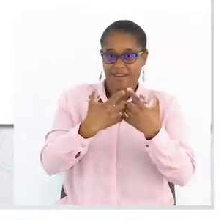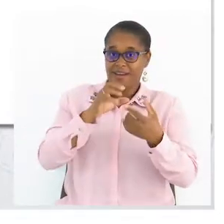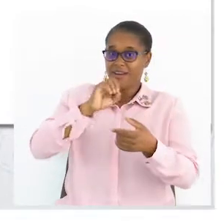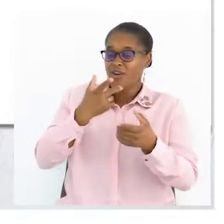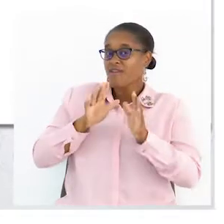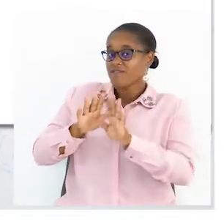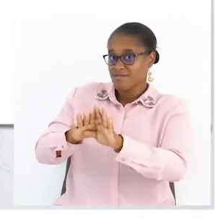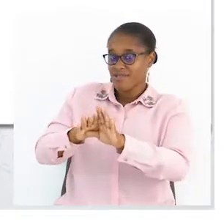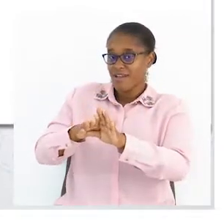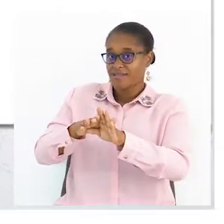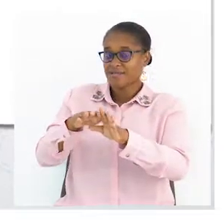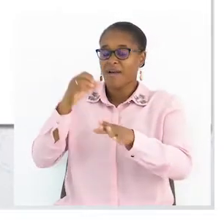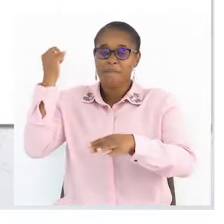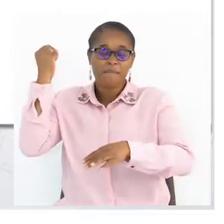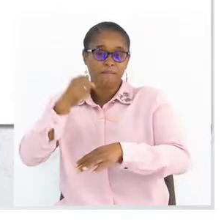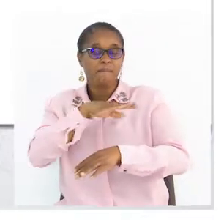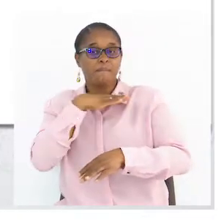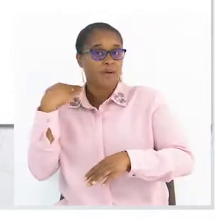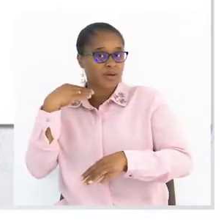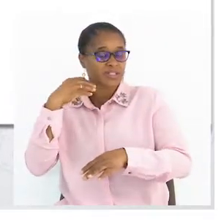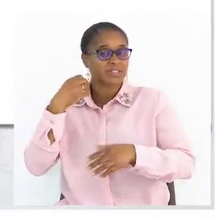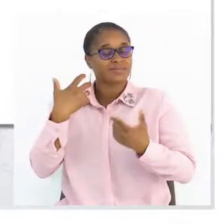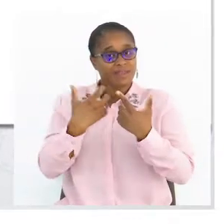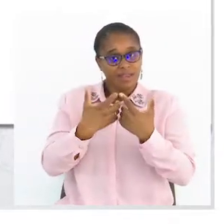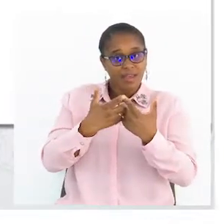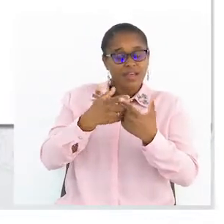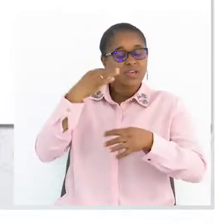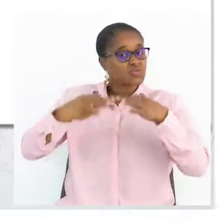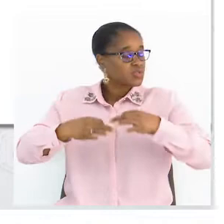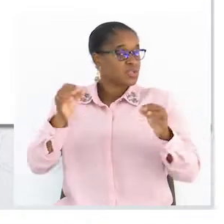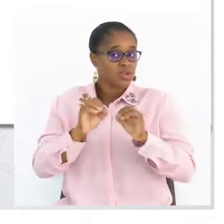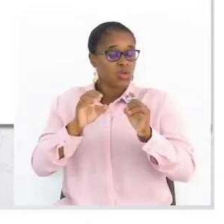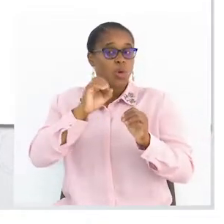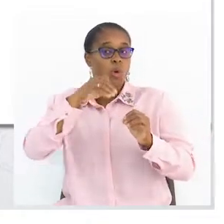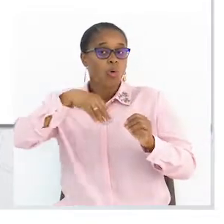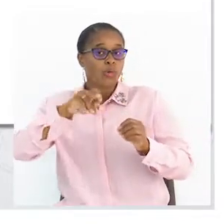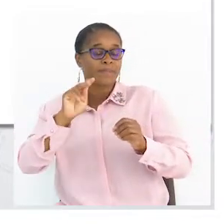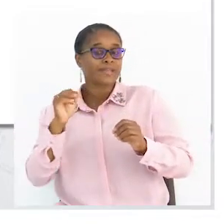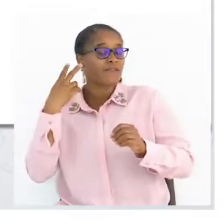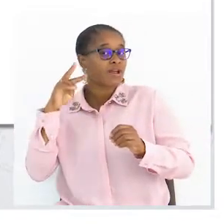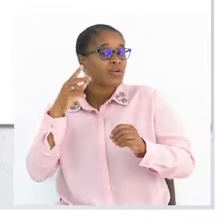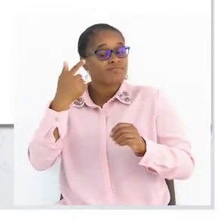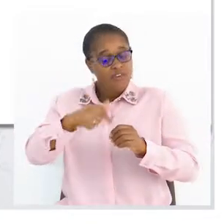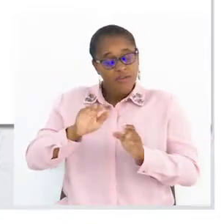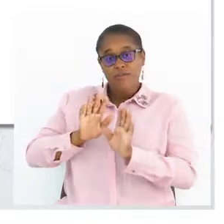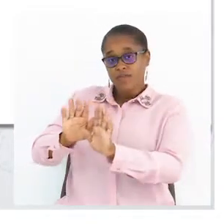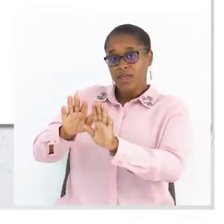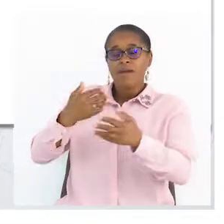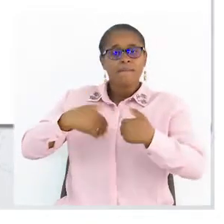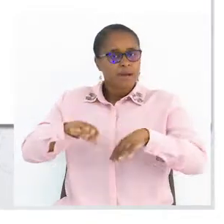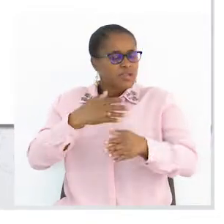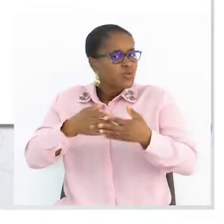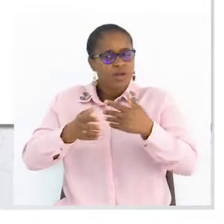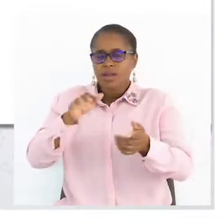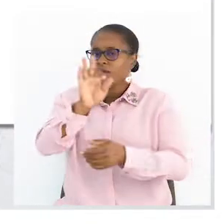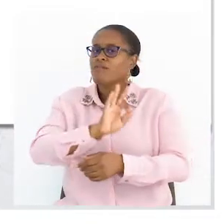a violência, a morte, a injustiça, a opressão. São valores que devemos evitar. Mas, de qualquer forma, vamos lá